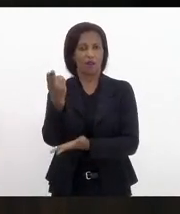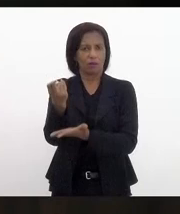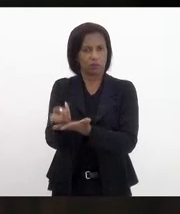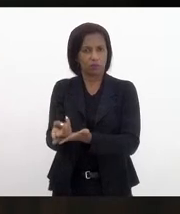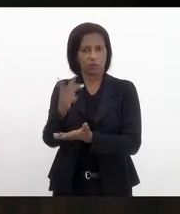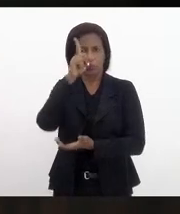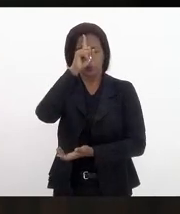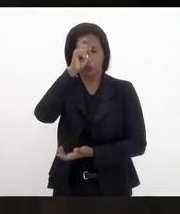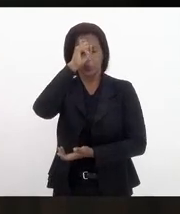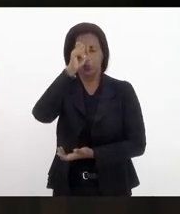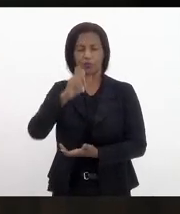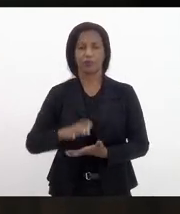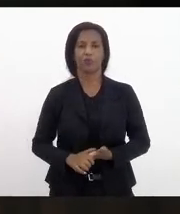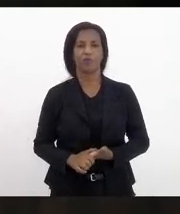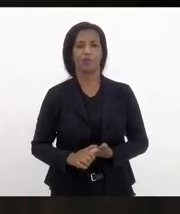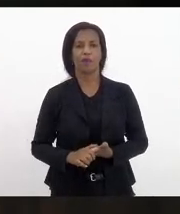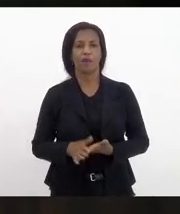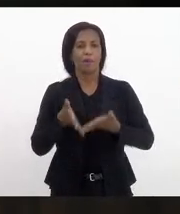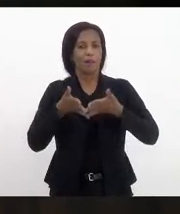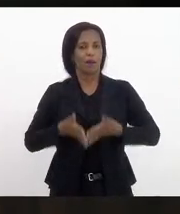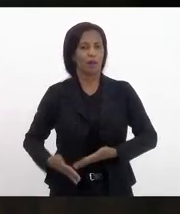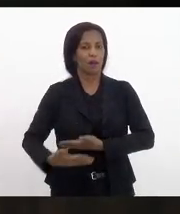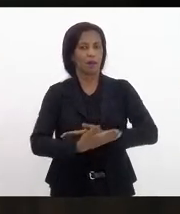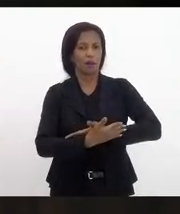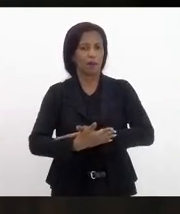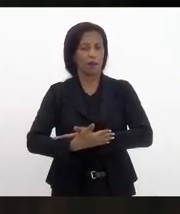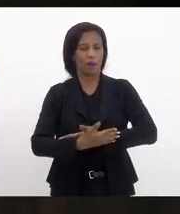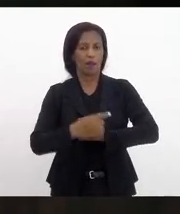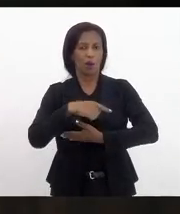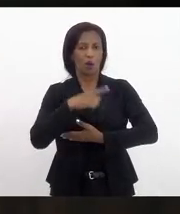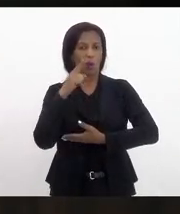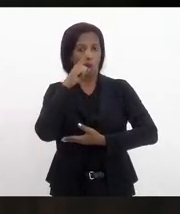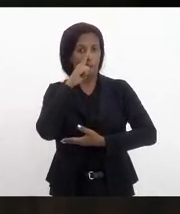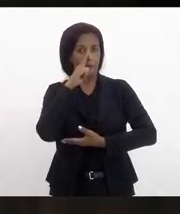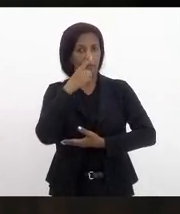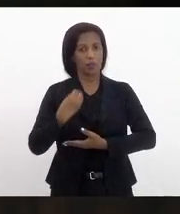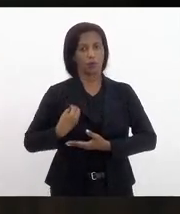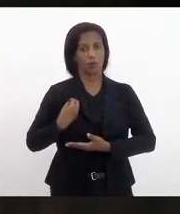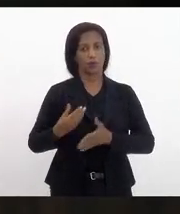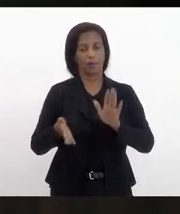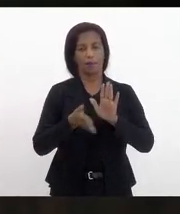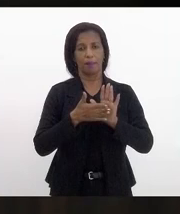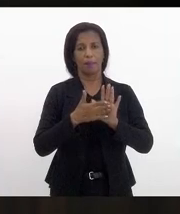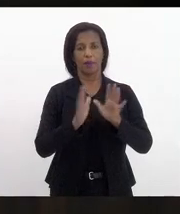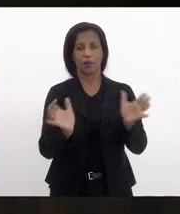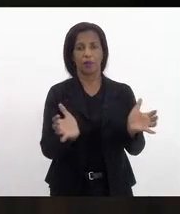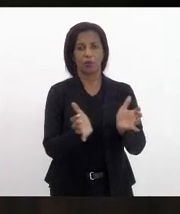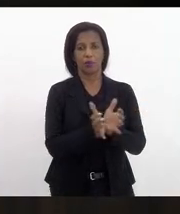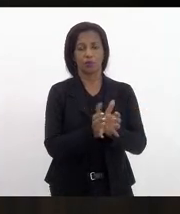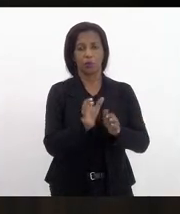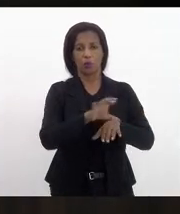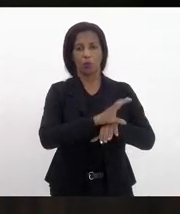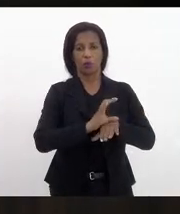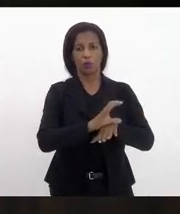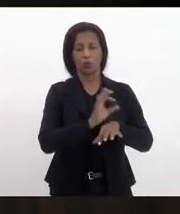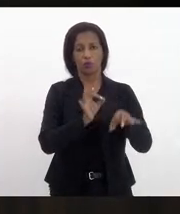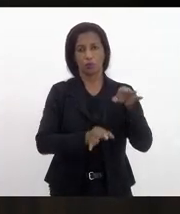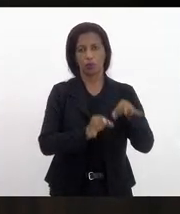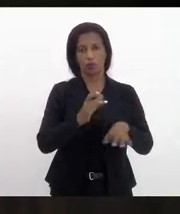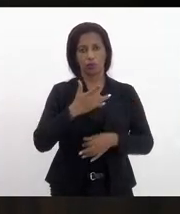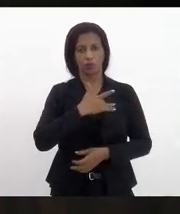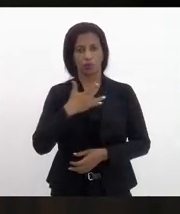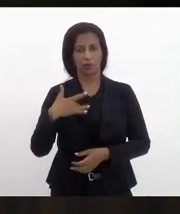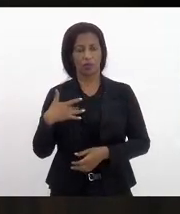dos hospitais à rede privada para recém-nascidos de alto risco no âmbito do Estado do Rio de Janeiro. Pendente de parecer das comissões de Constituição e Justiça de